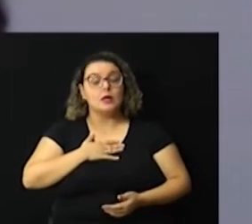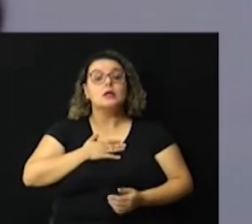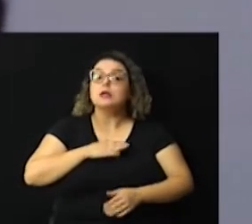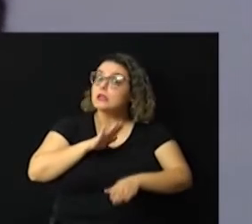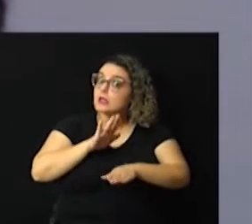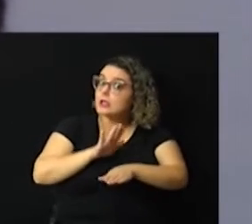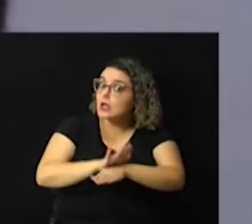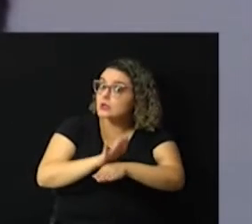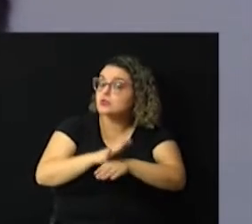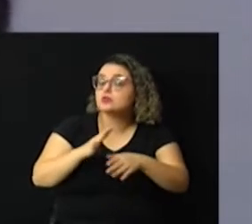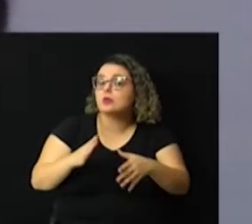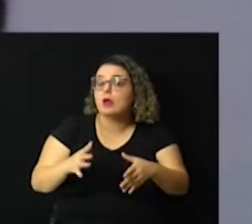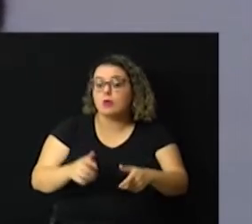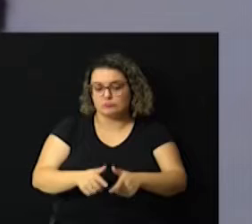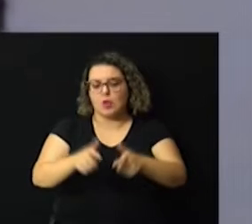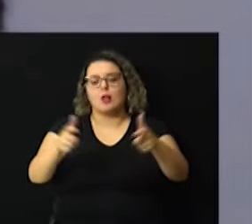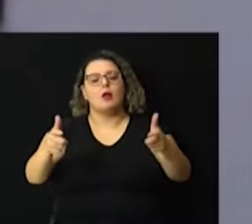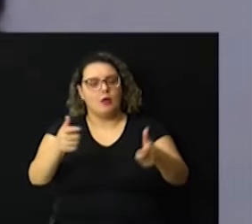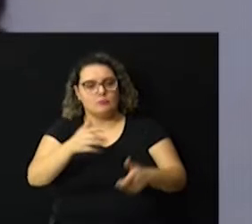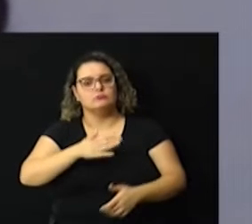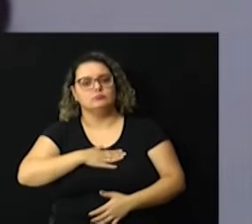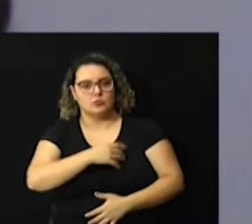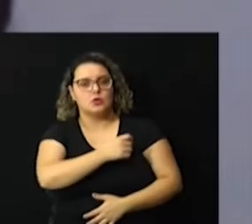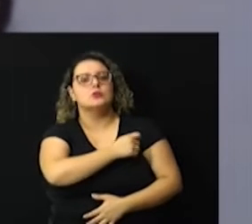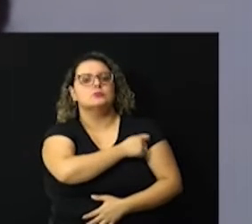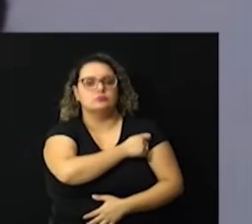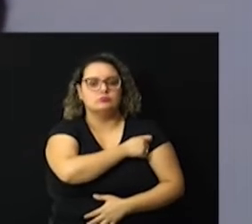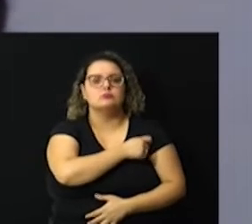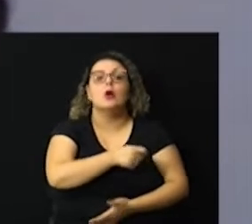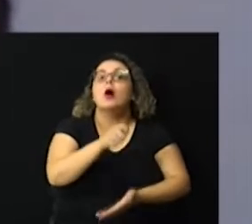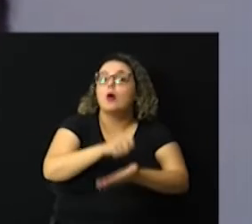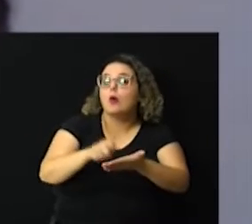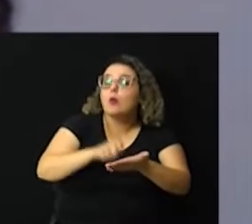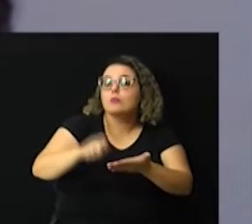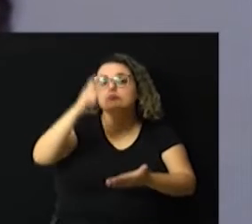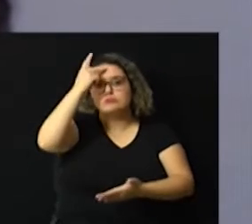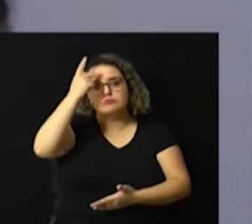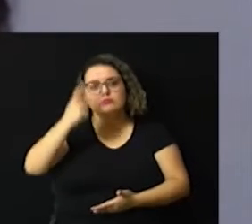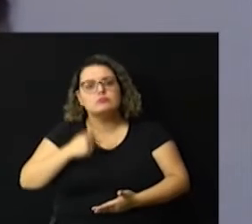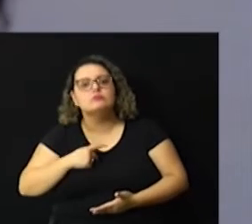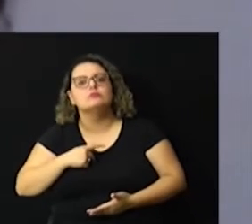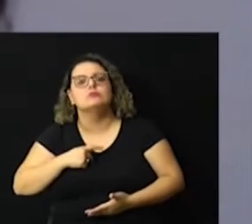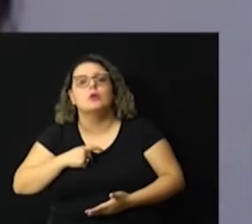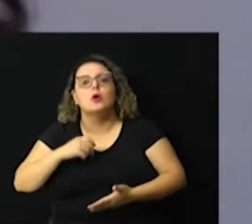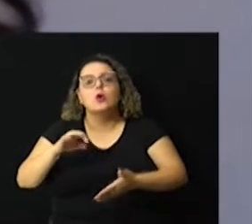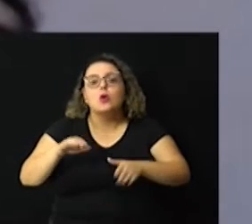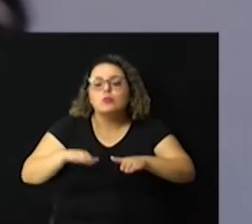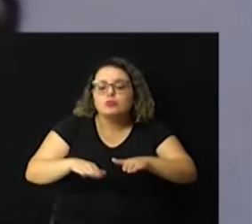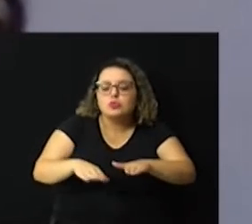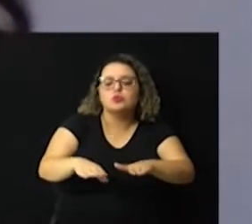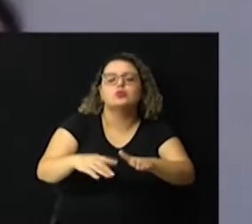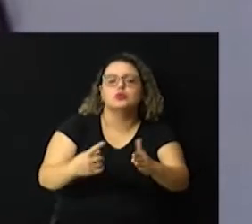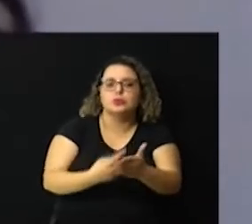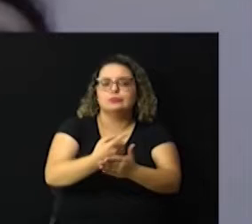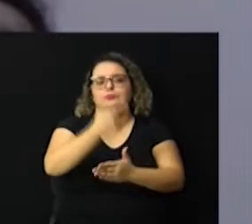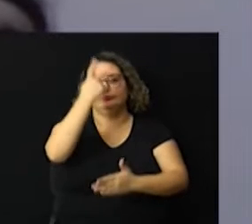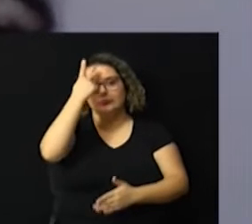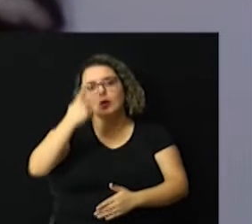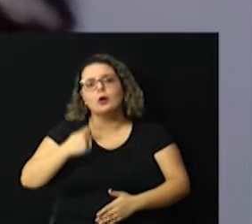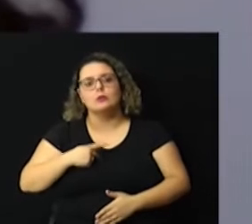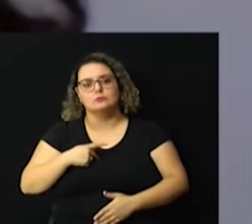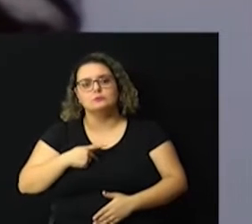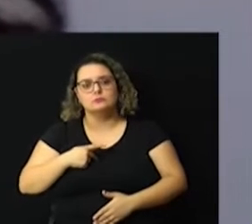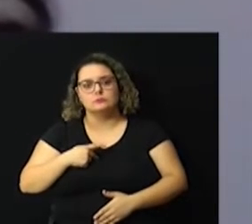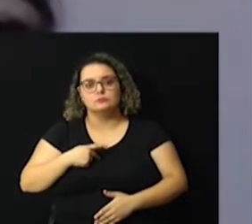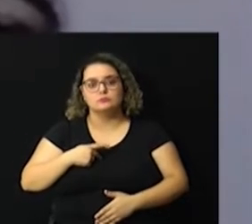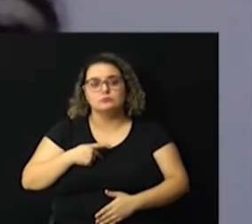os meus alunos, né? Foi quando eu tive a ideia de fazer esse projeto de escritas de si, costura dos próprios cadernos. Também com uma inspiração muito